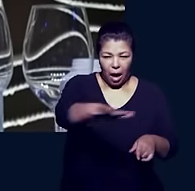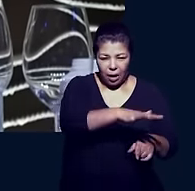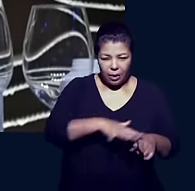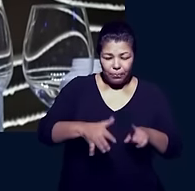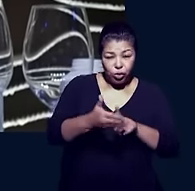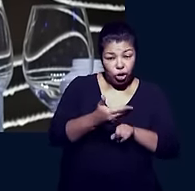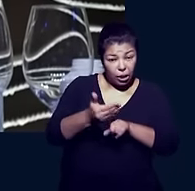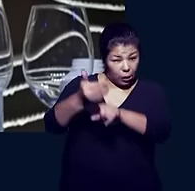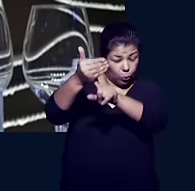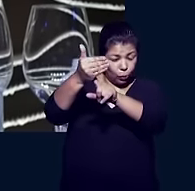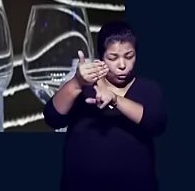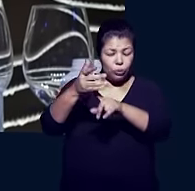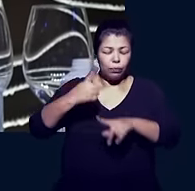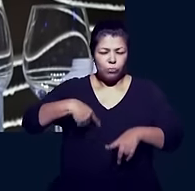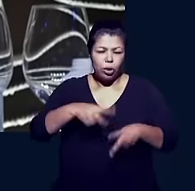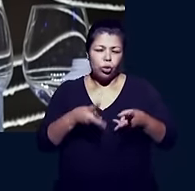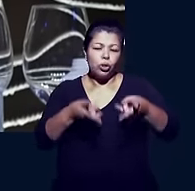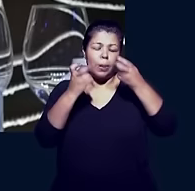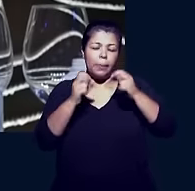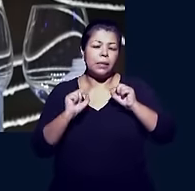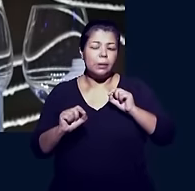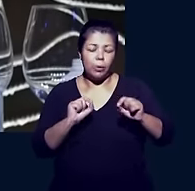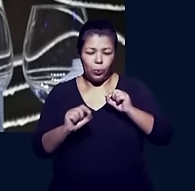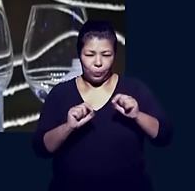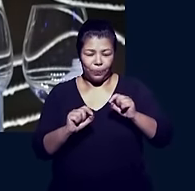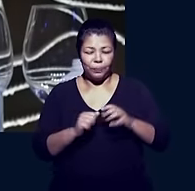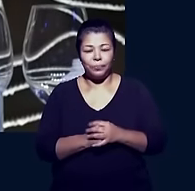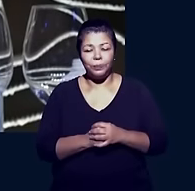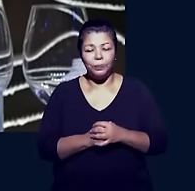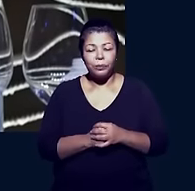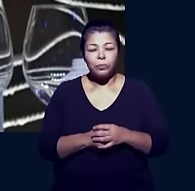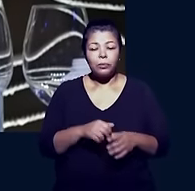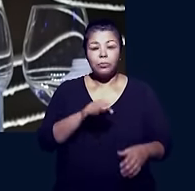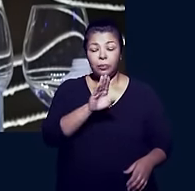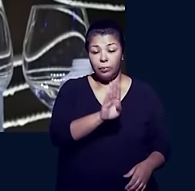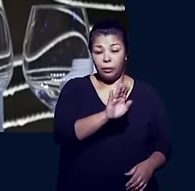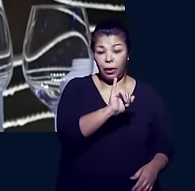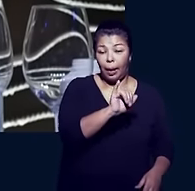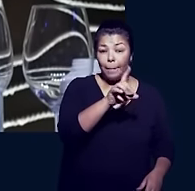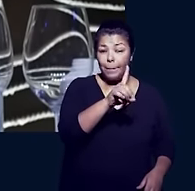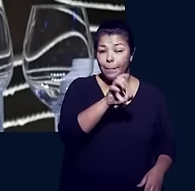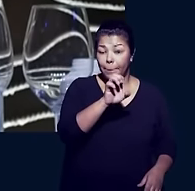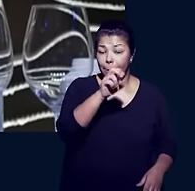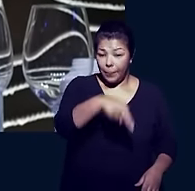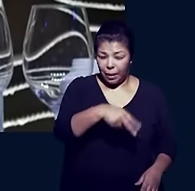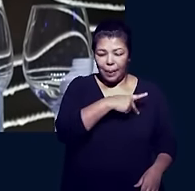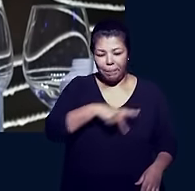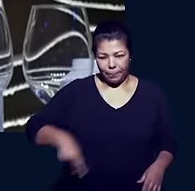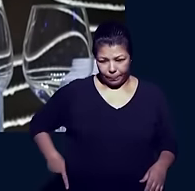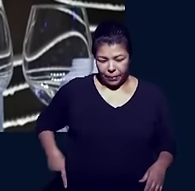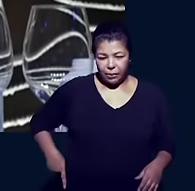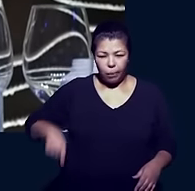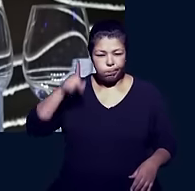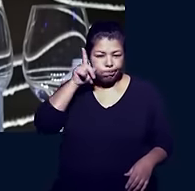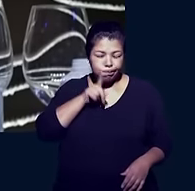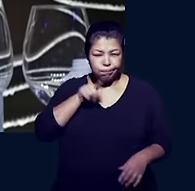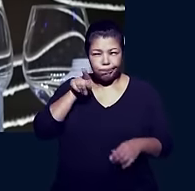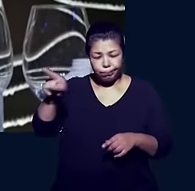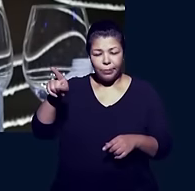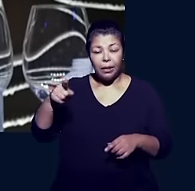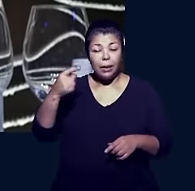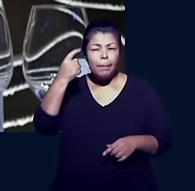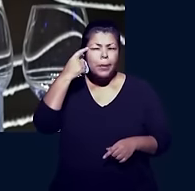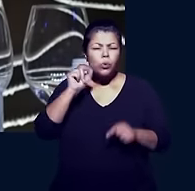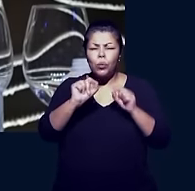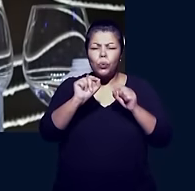eh o que a gente viu foi que o biden tomou uma decisão há há alguns trimestres atrás de duplicar a cadeia de